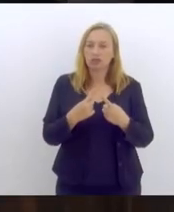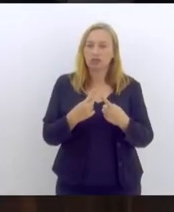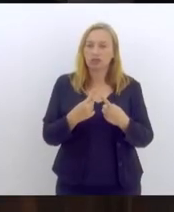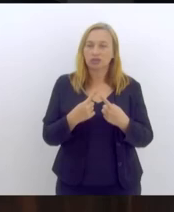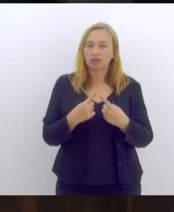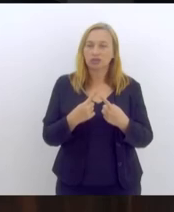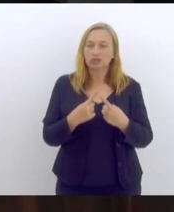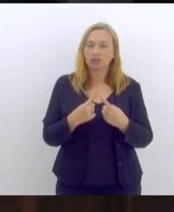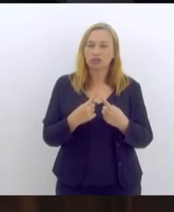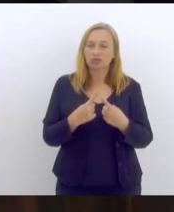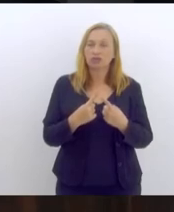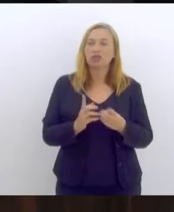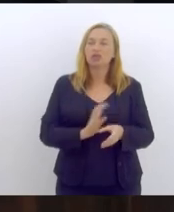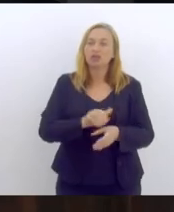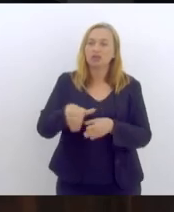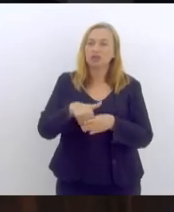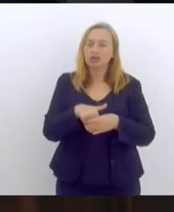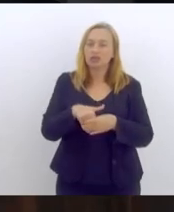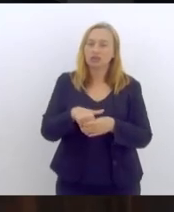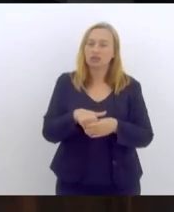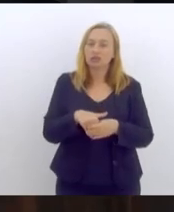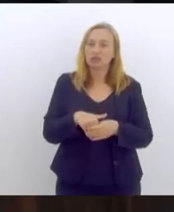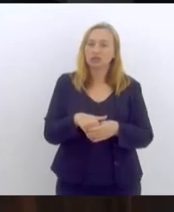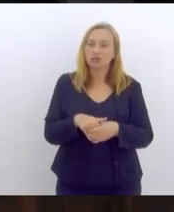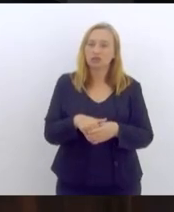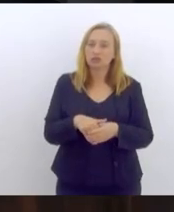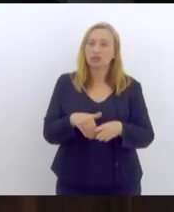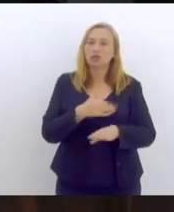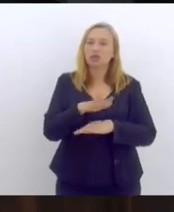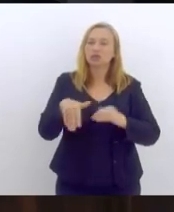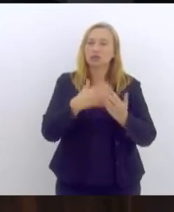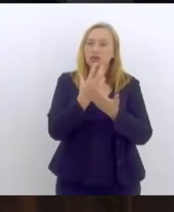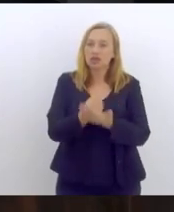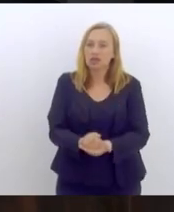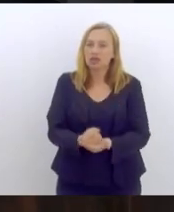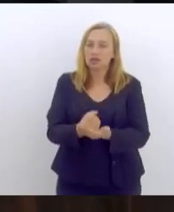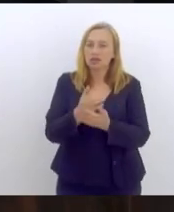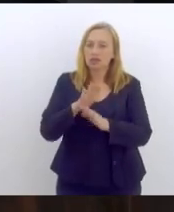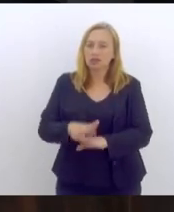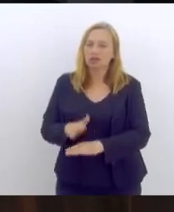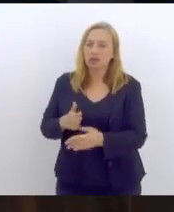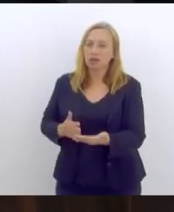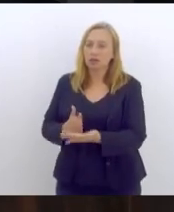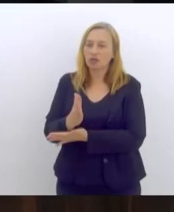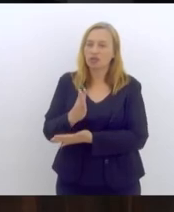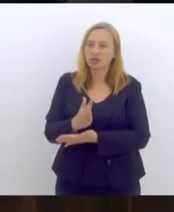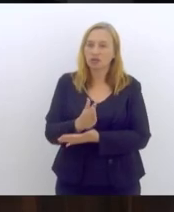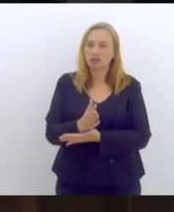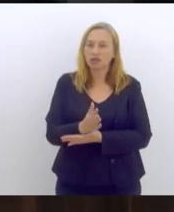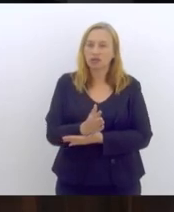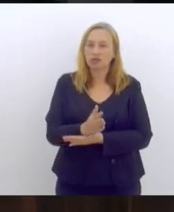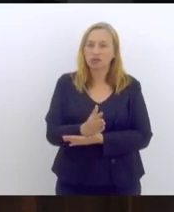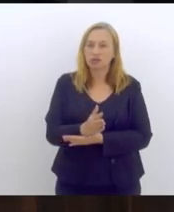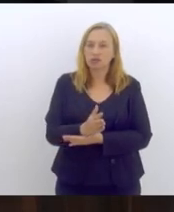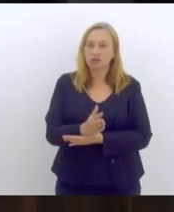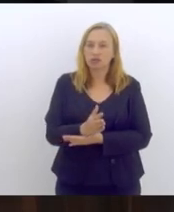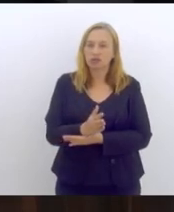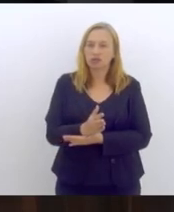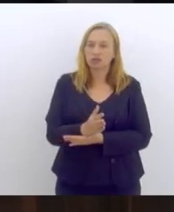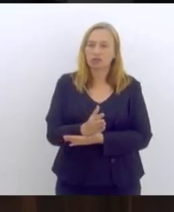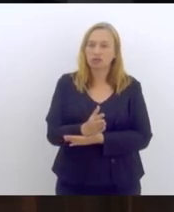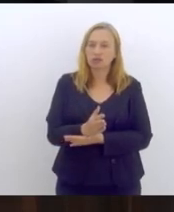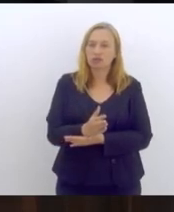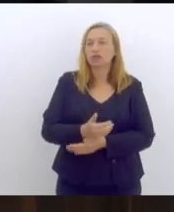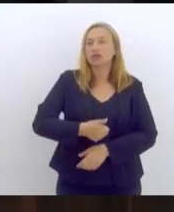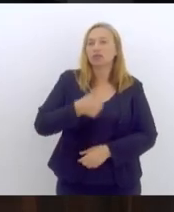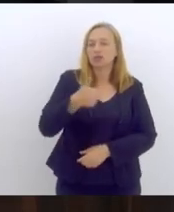Cerrada a discussão, em votação, senhores que aprovam, aprovado, permaneço... Aprovado